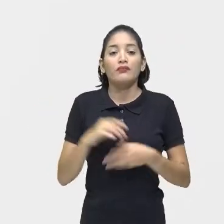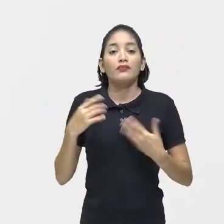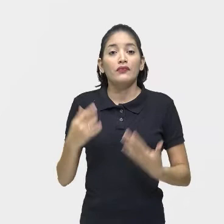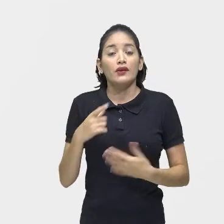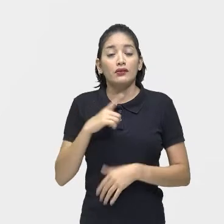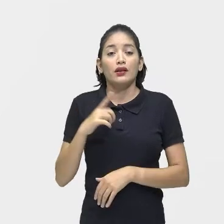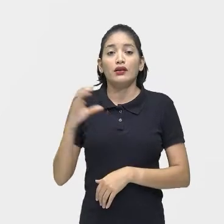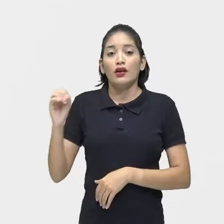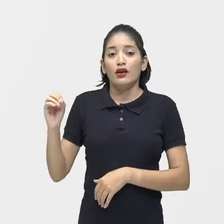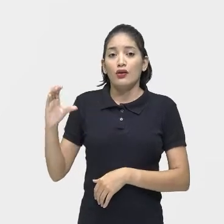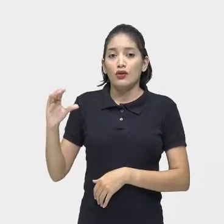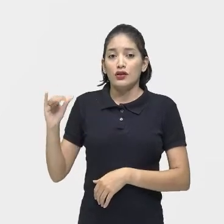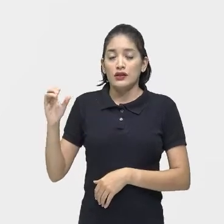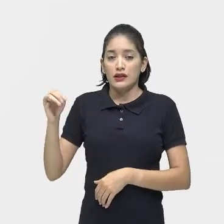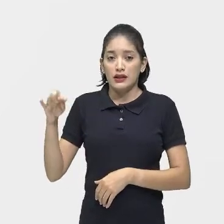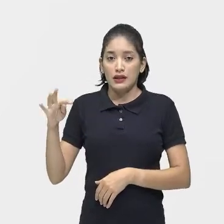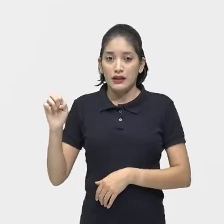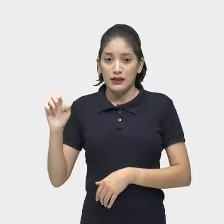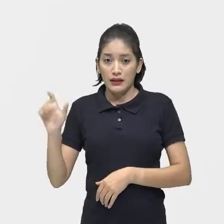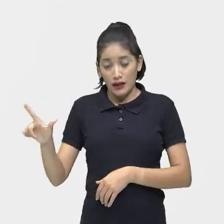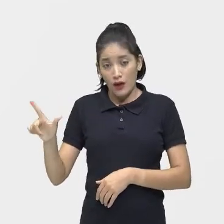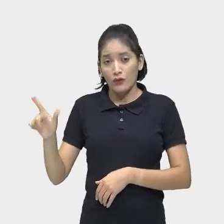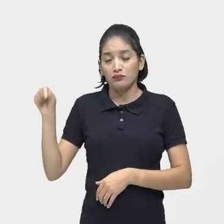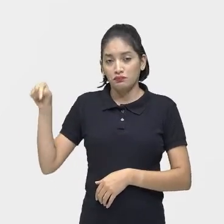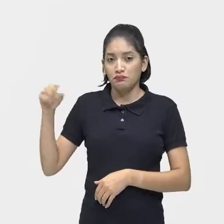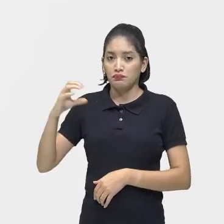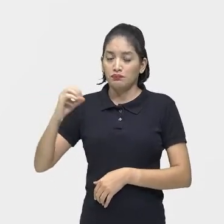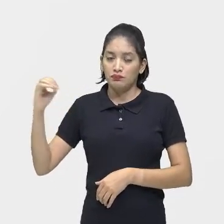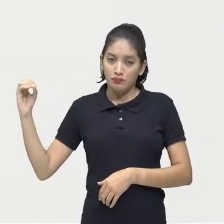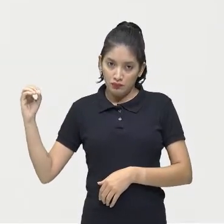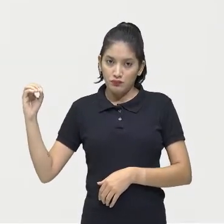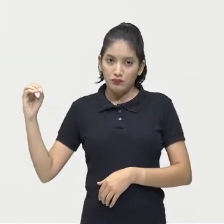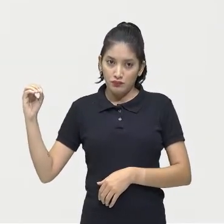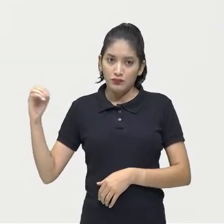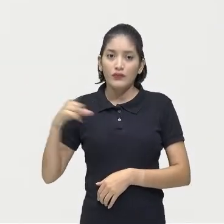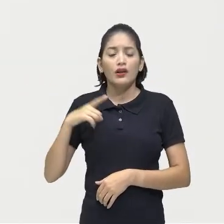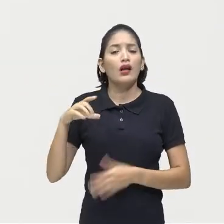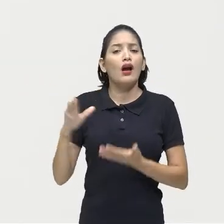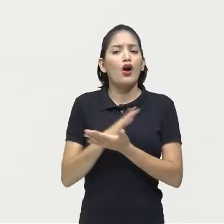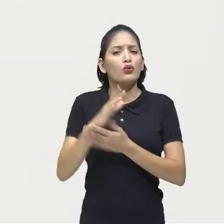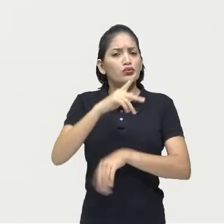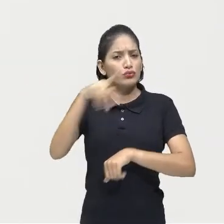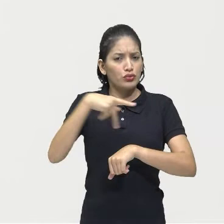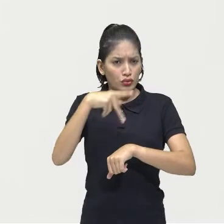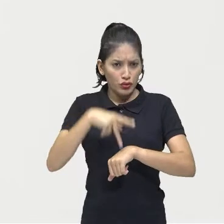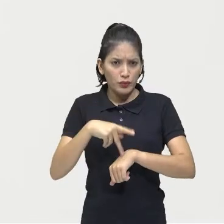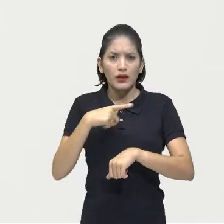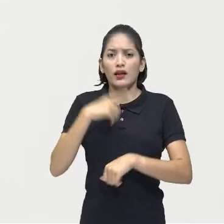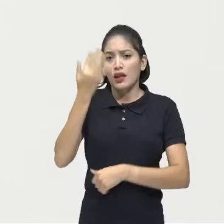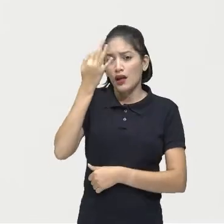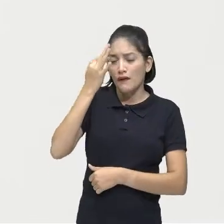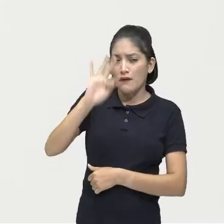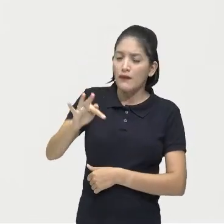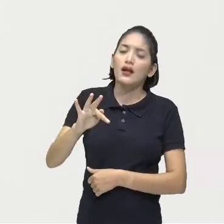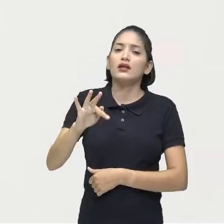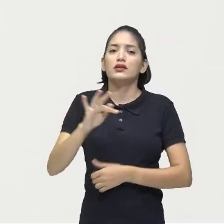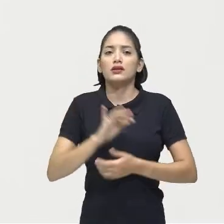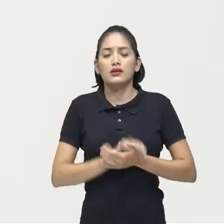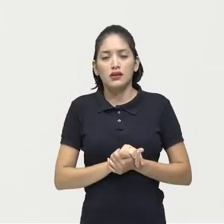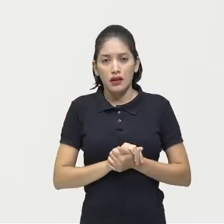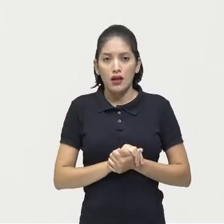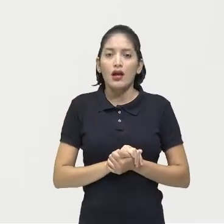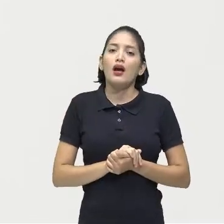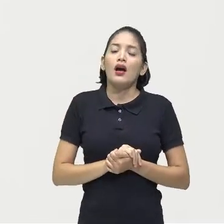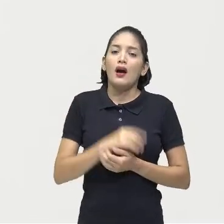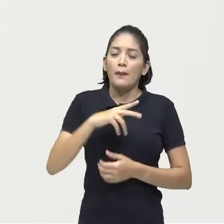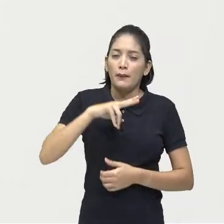Ocidental, é a parte da Europa, e como a gente viu anteriormente, aí a gente tem os países, olha, a França, a Espanha,